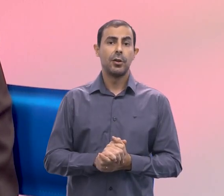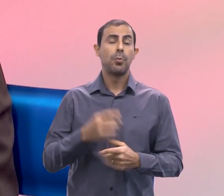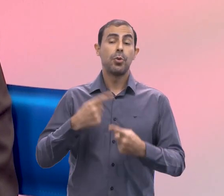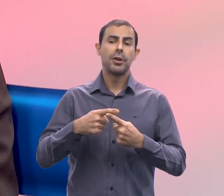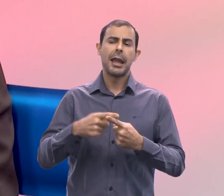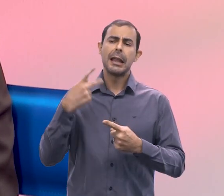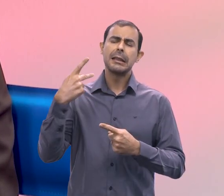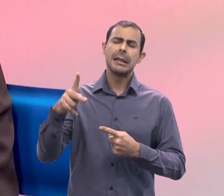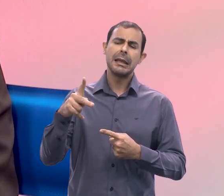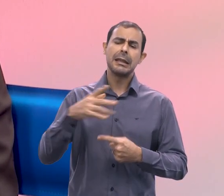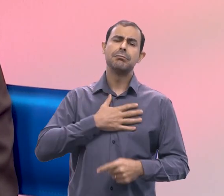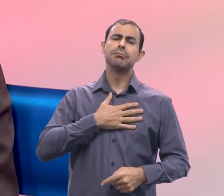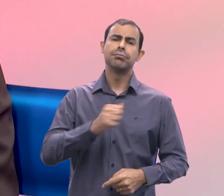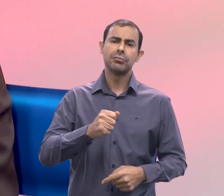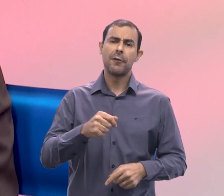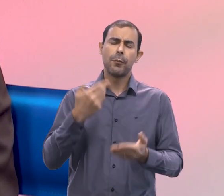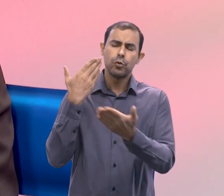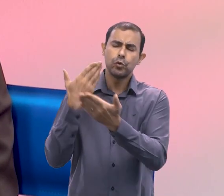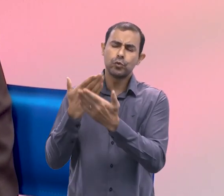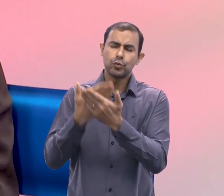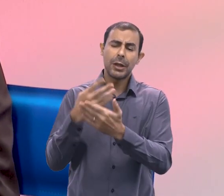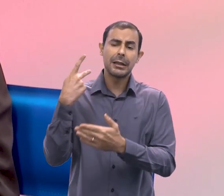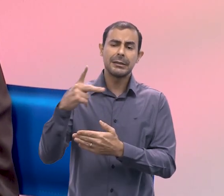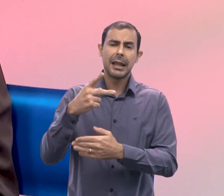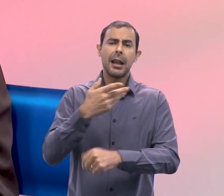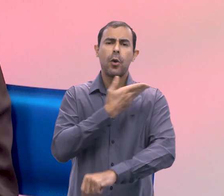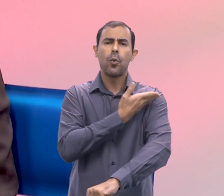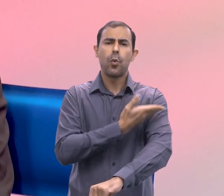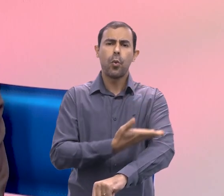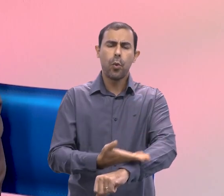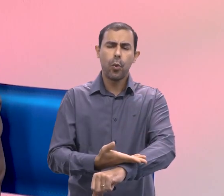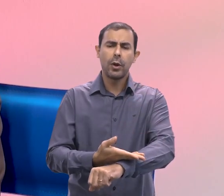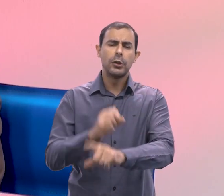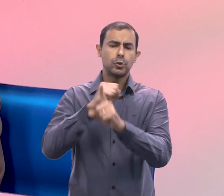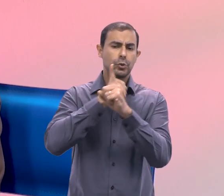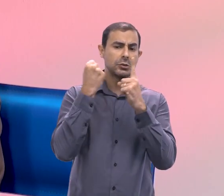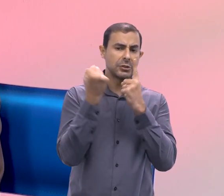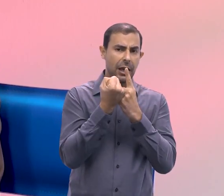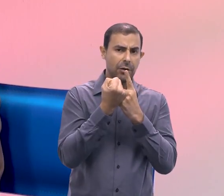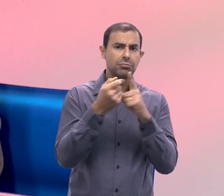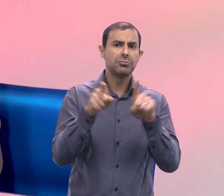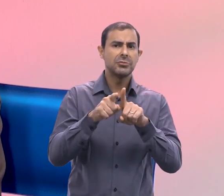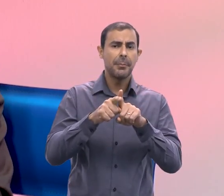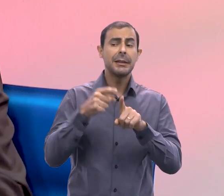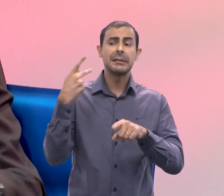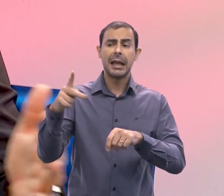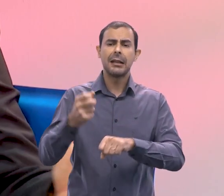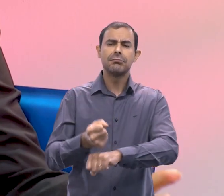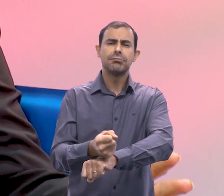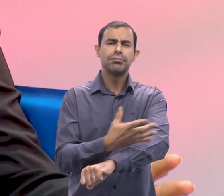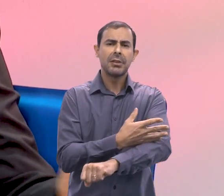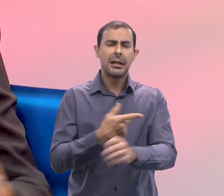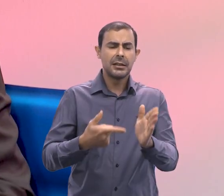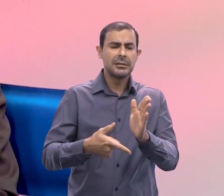o comportamento social, emocional da vida dessa pessoa que cometeu o suicídio até 6 meses